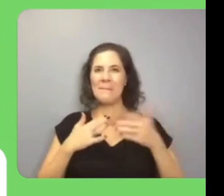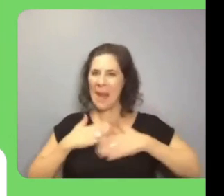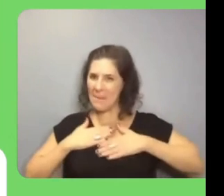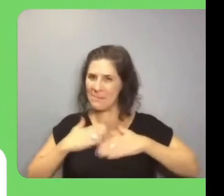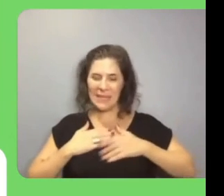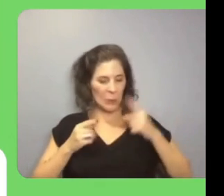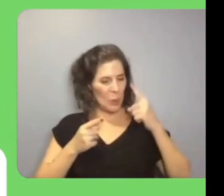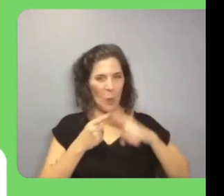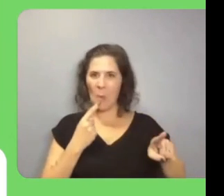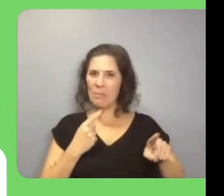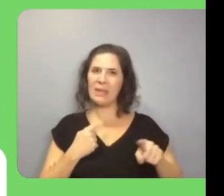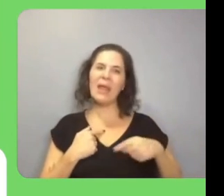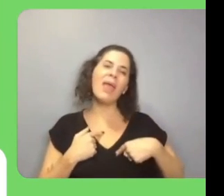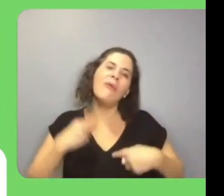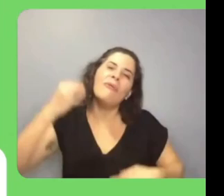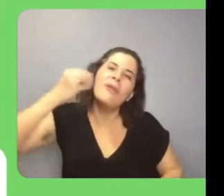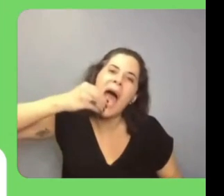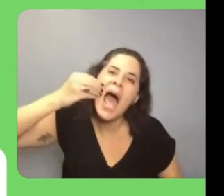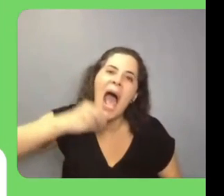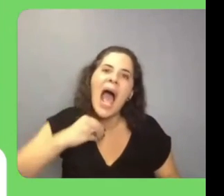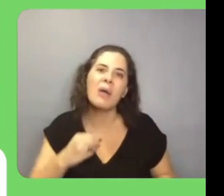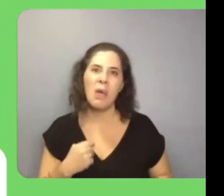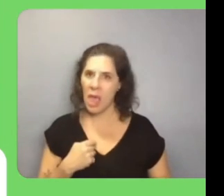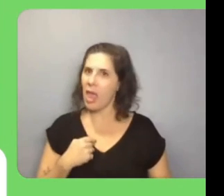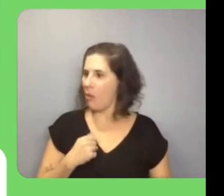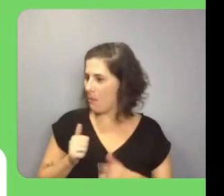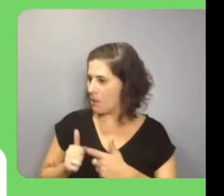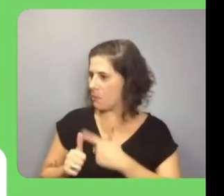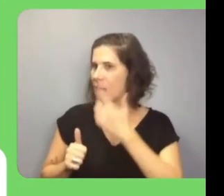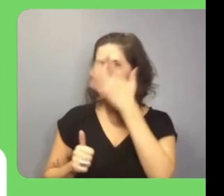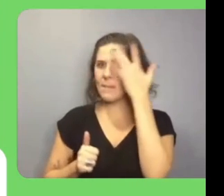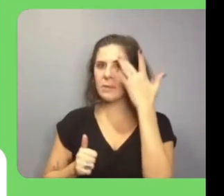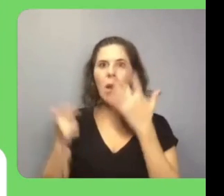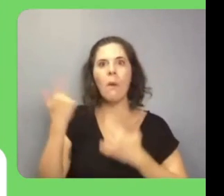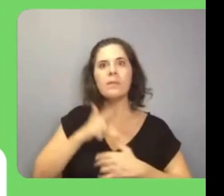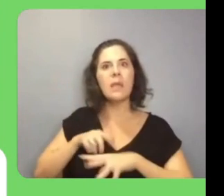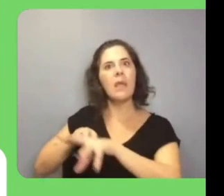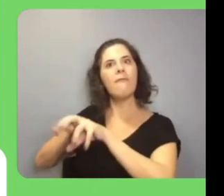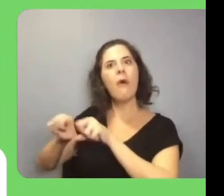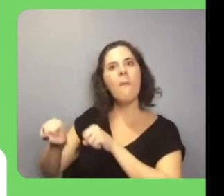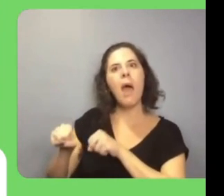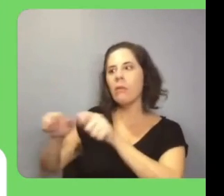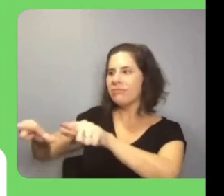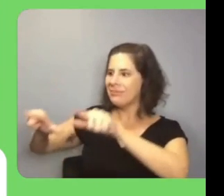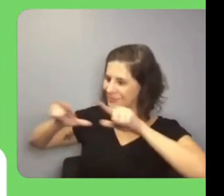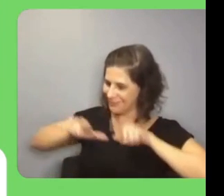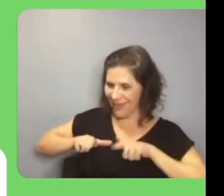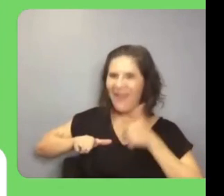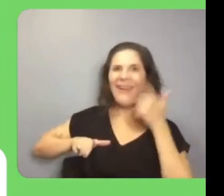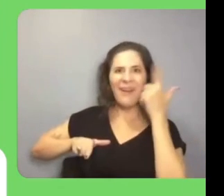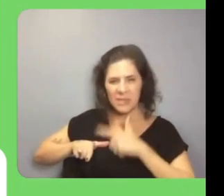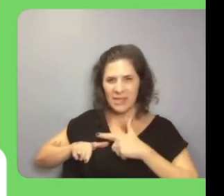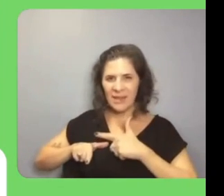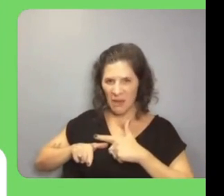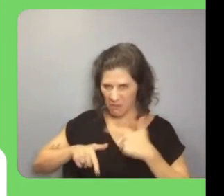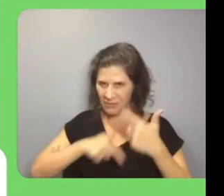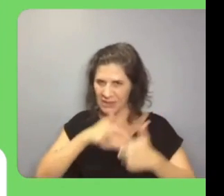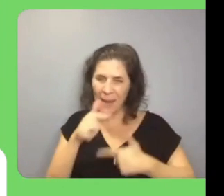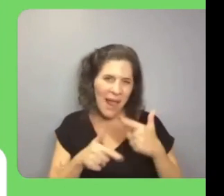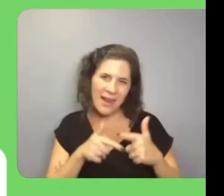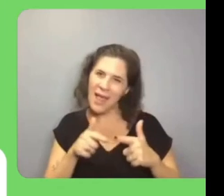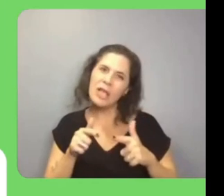sou o primeiro diploma da minha família e, de repente, vou trabalhar com suporte de TI,